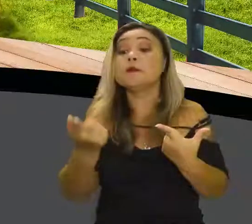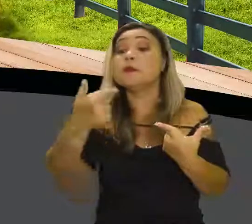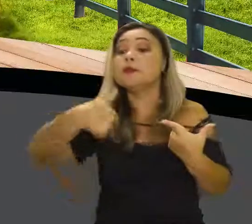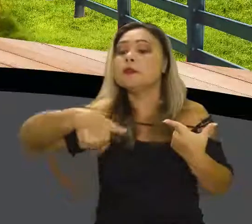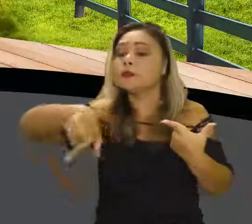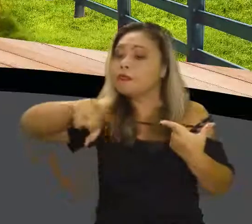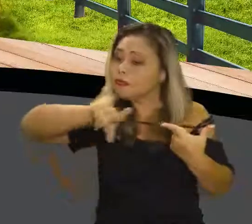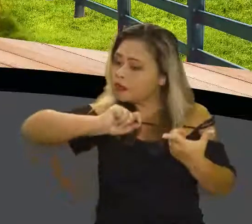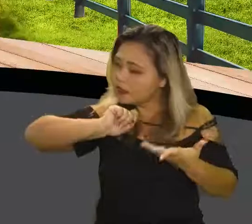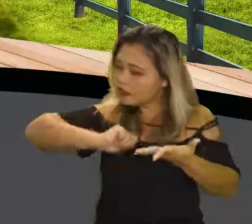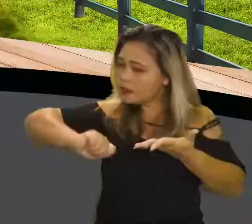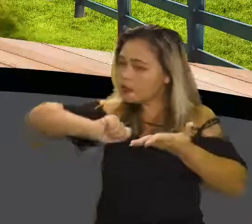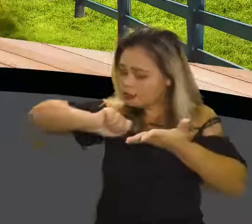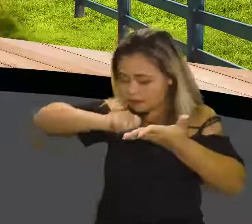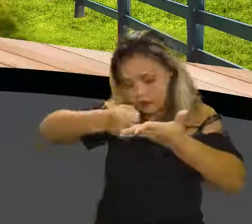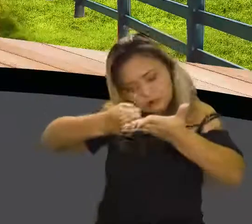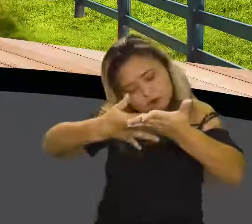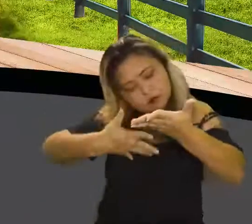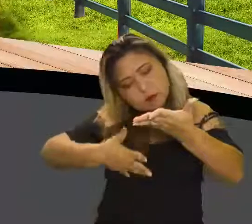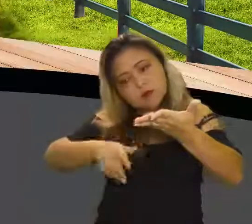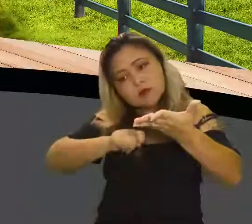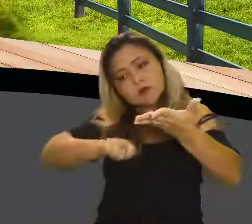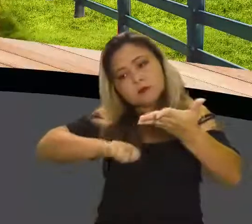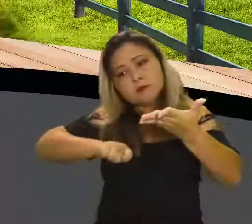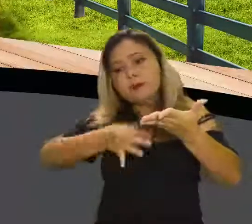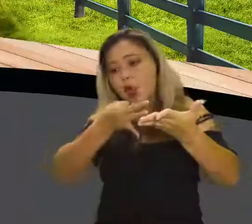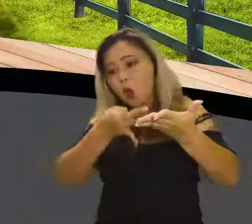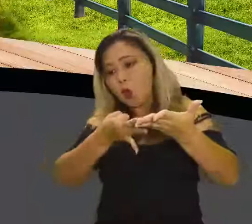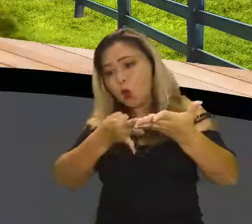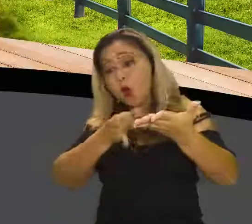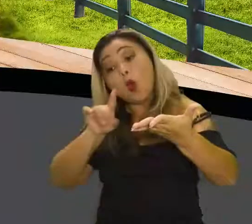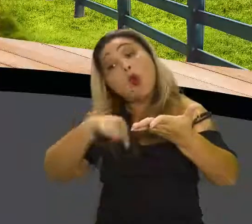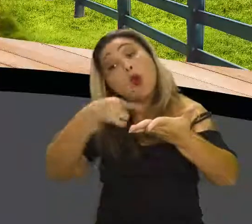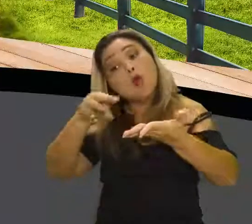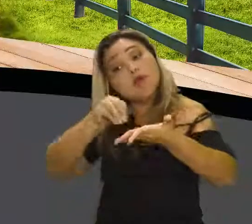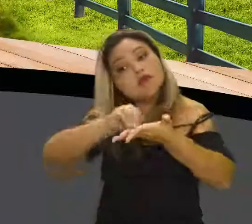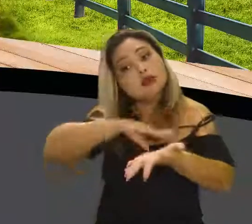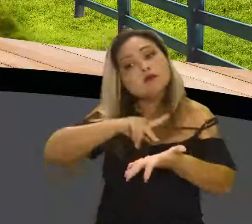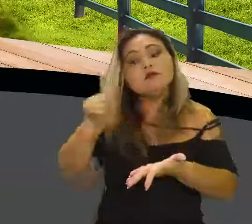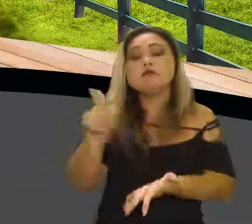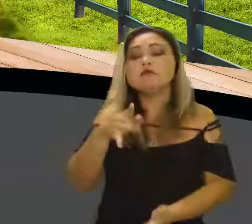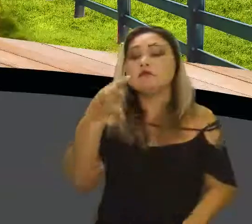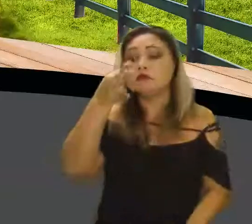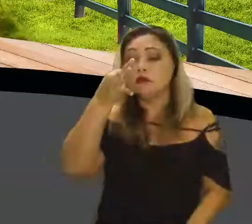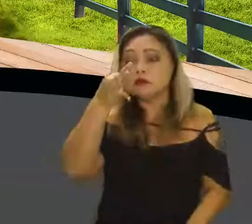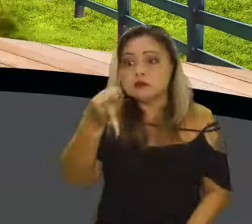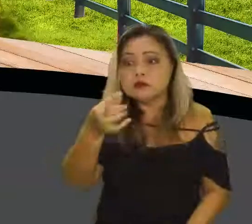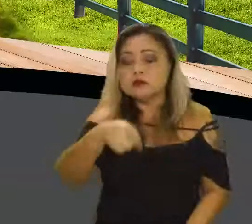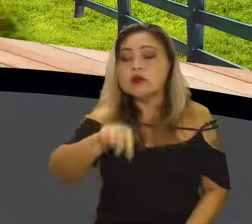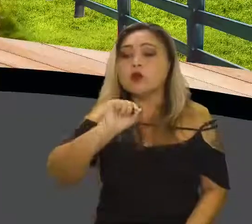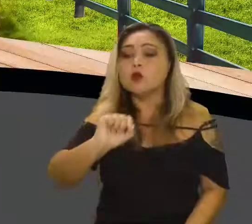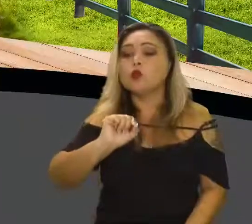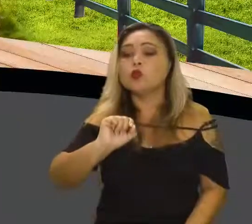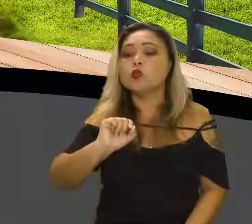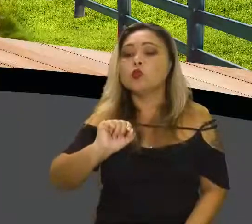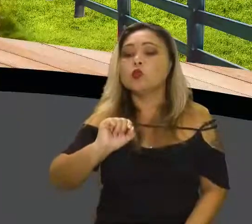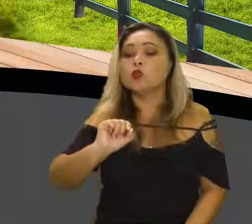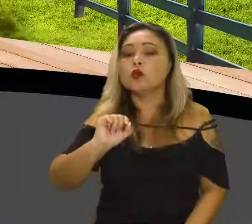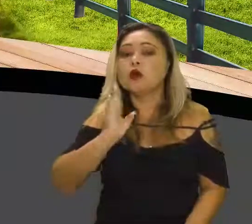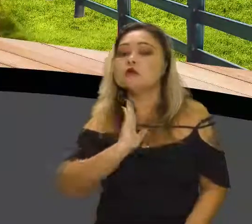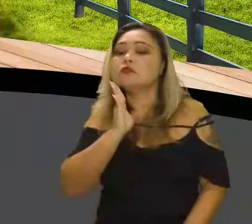Escrevam aí nos comentários, ou então mande através do professor presencial o que você gostaria que